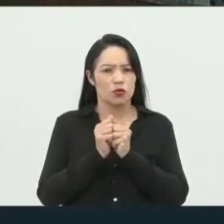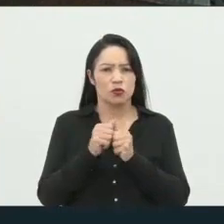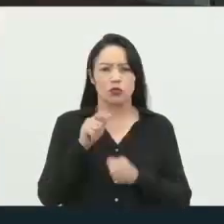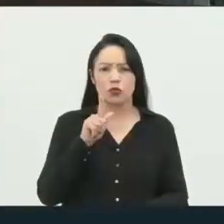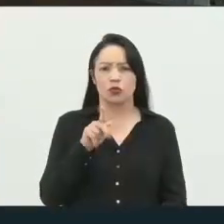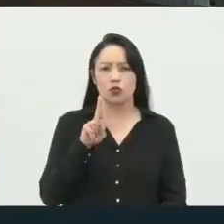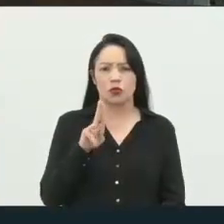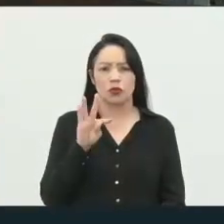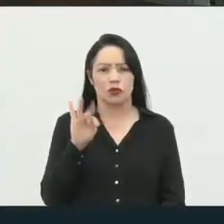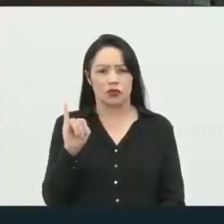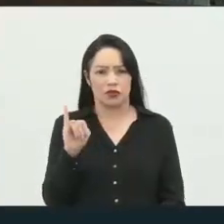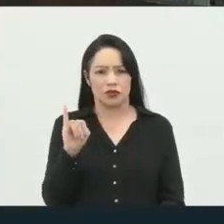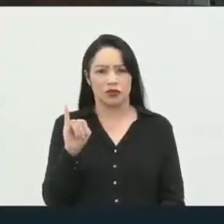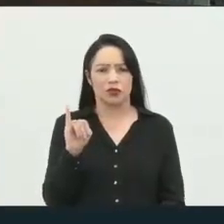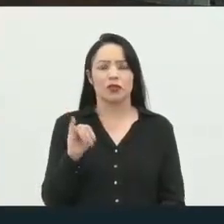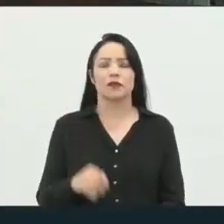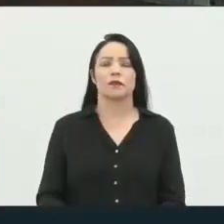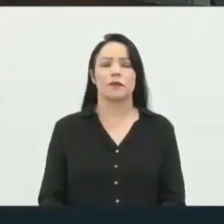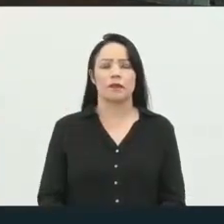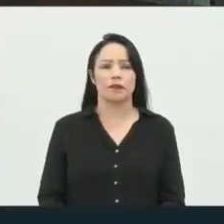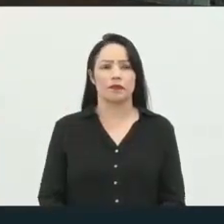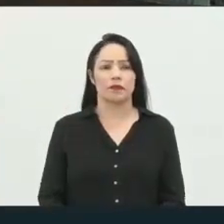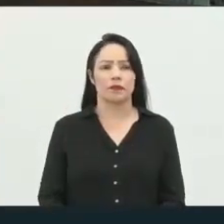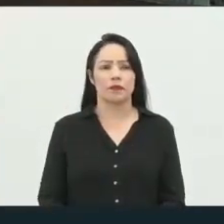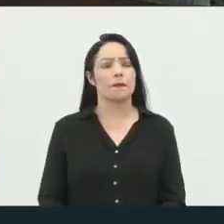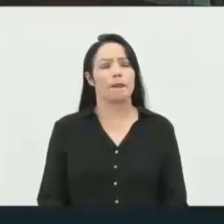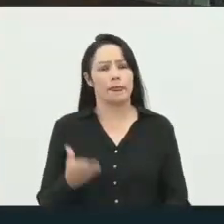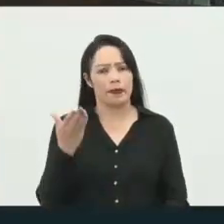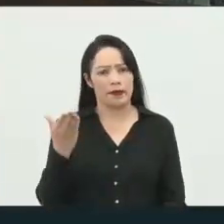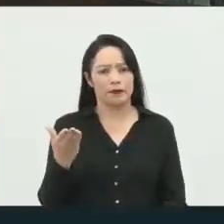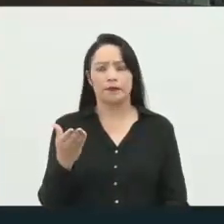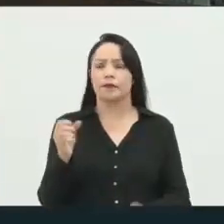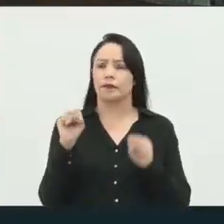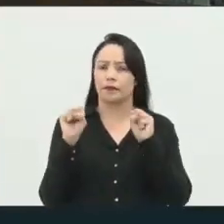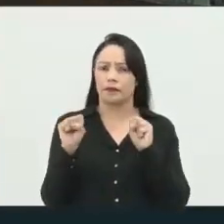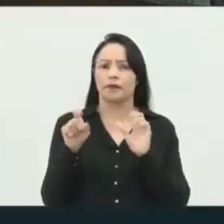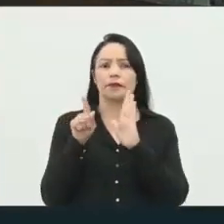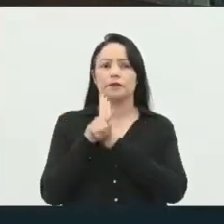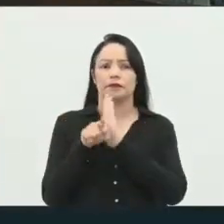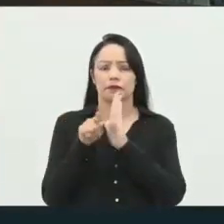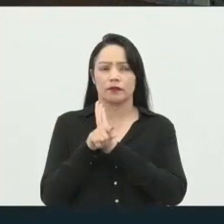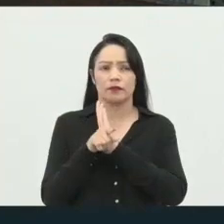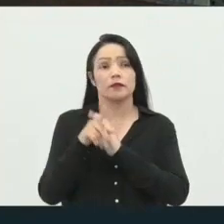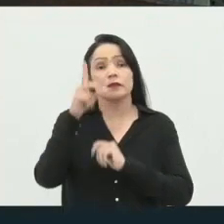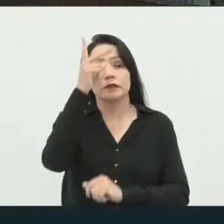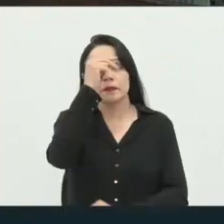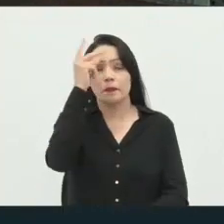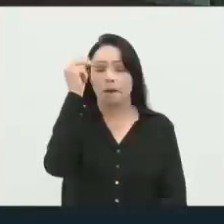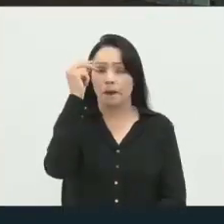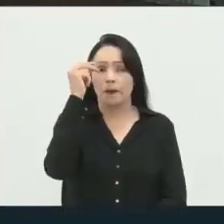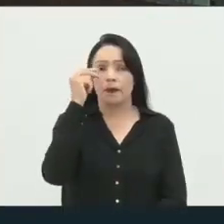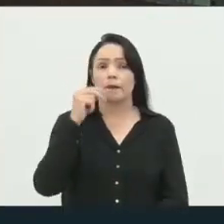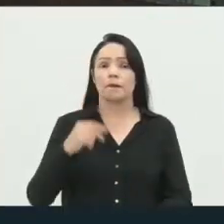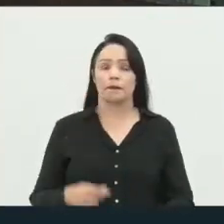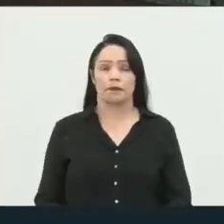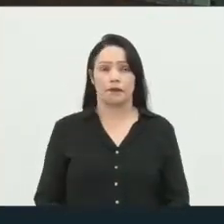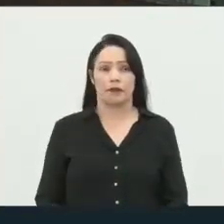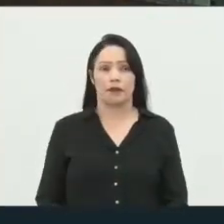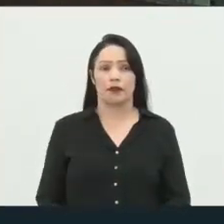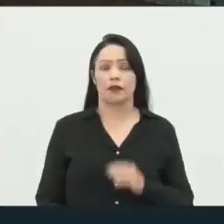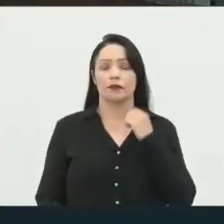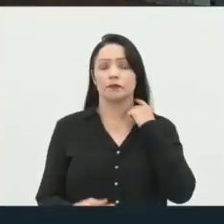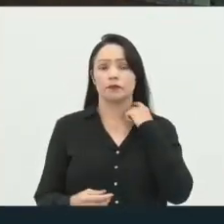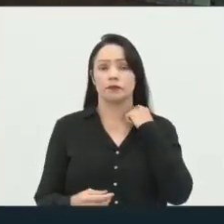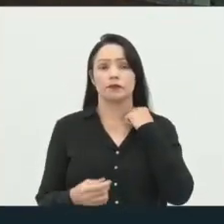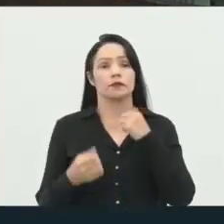almoçar jantar na casa do outro eu gostaria que vossa excelência perguntasse para o prefeito né porque essa obra foi